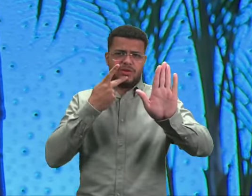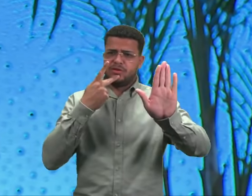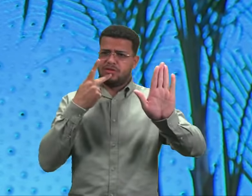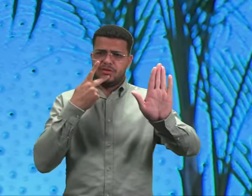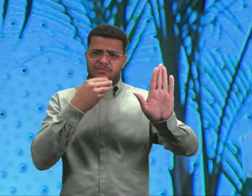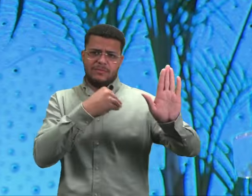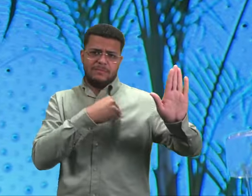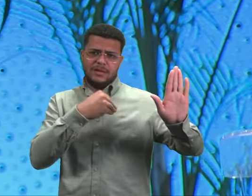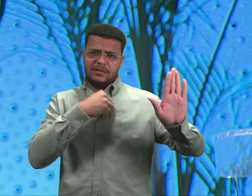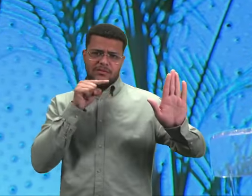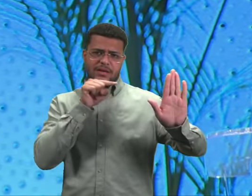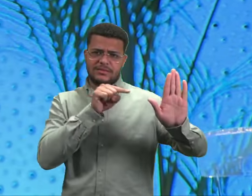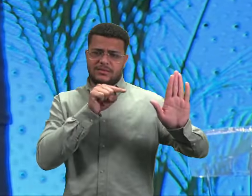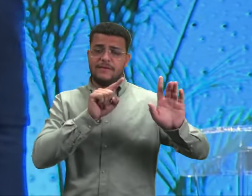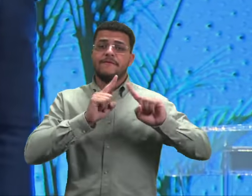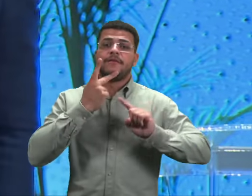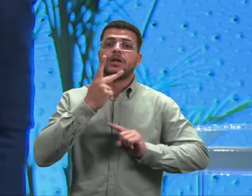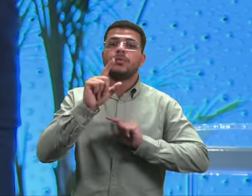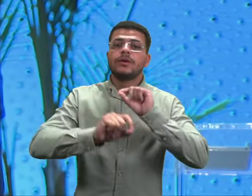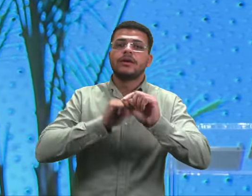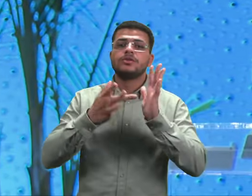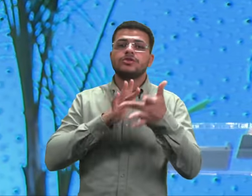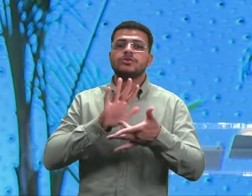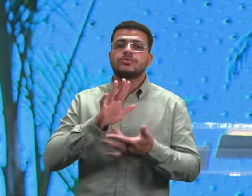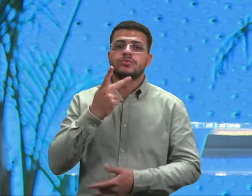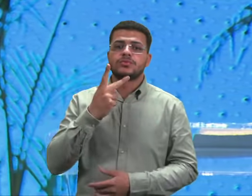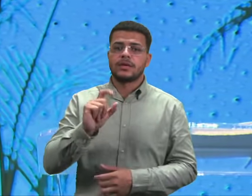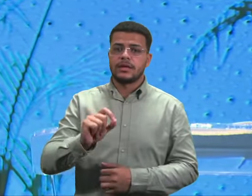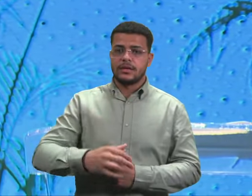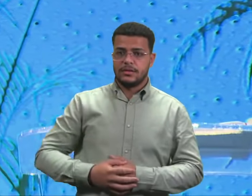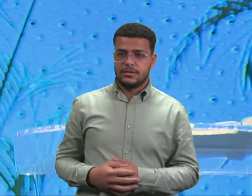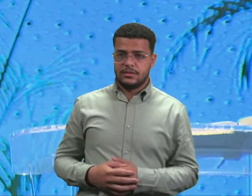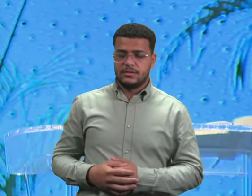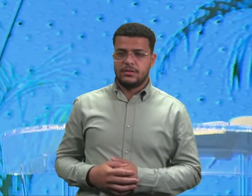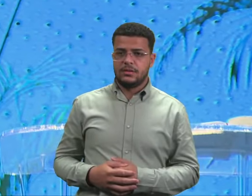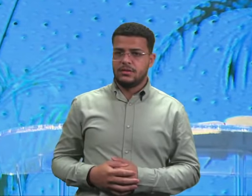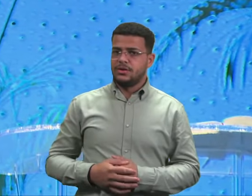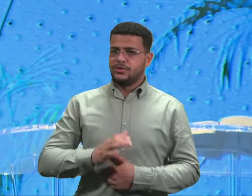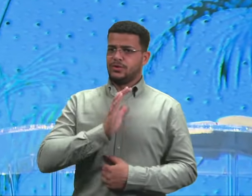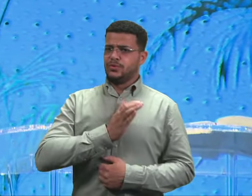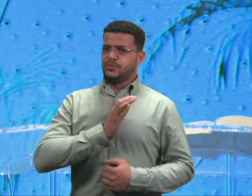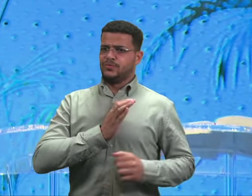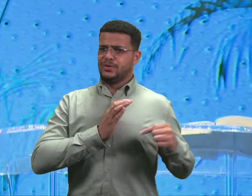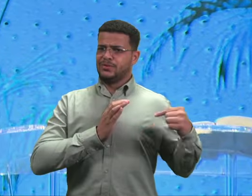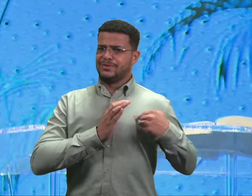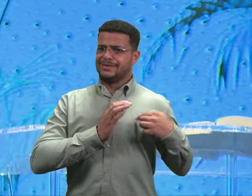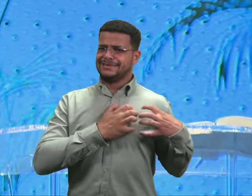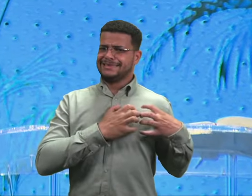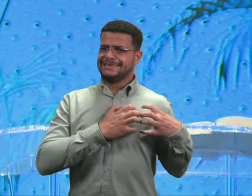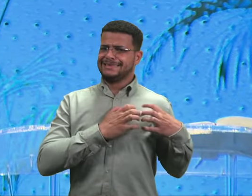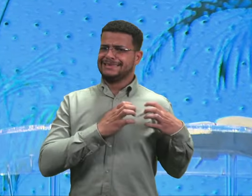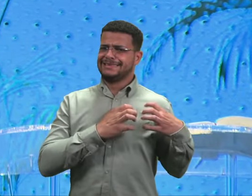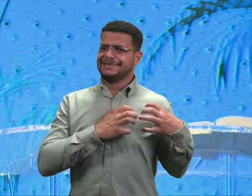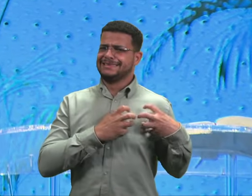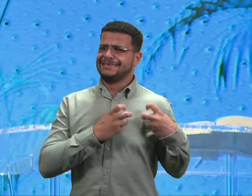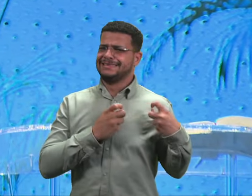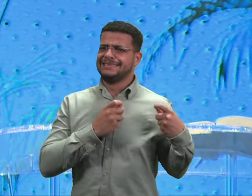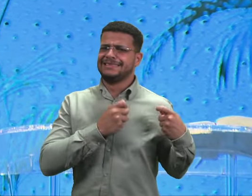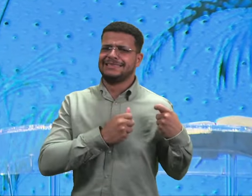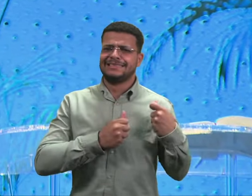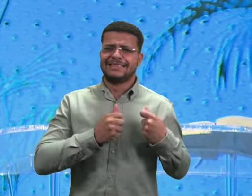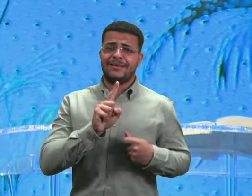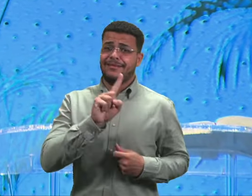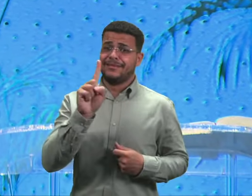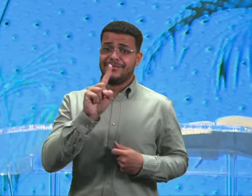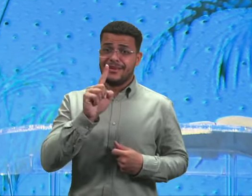isso. Jesus disse assim: queridos, não fiquem com o coração de vocês partido por isso, ok?